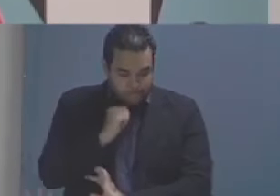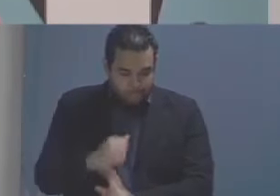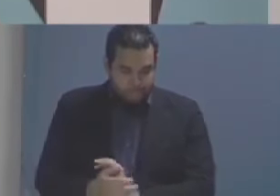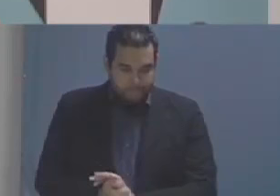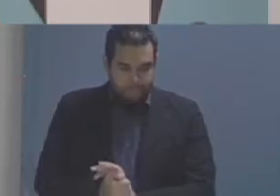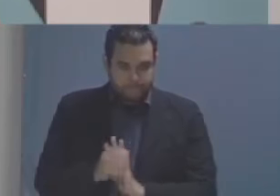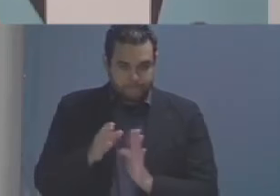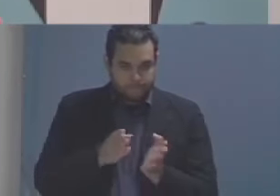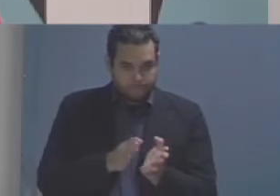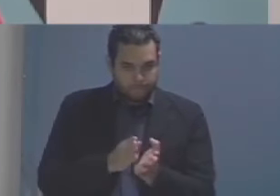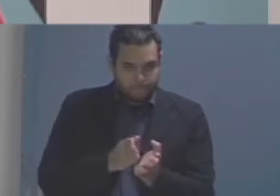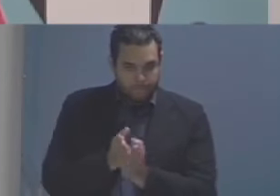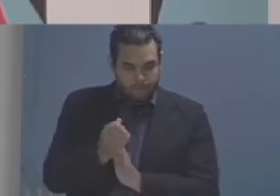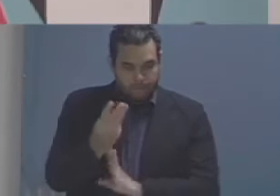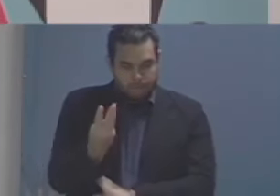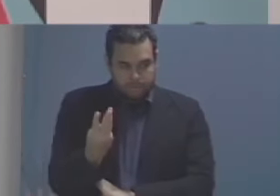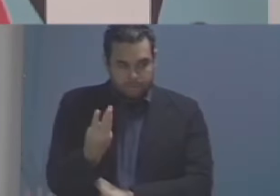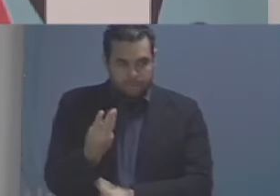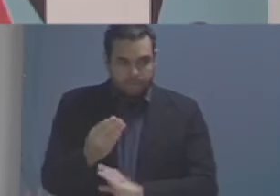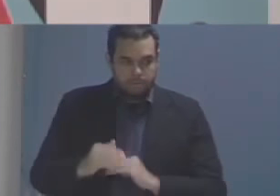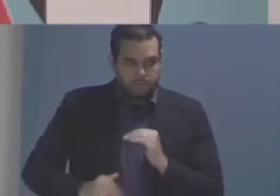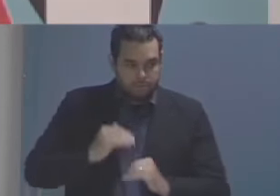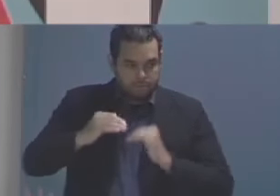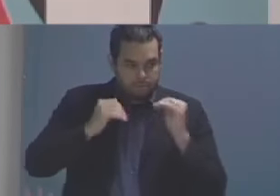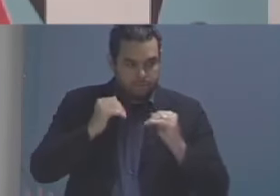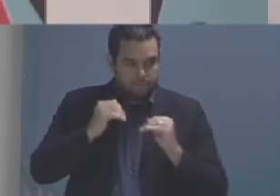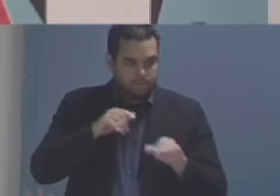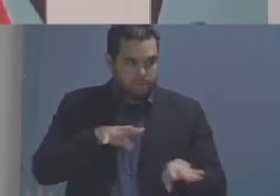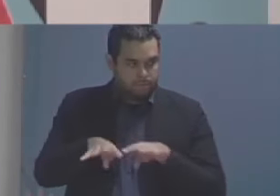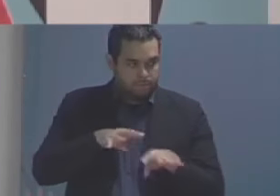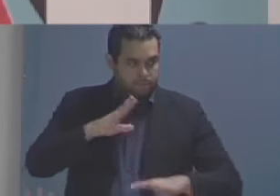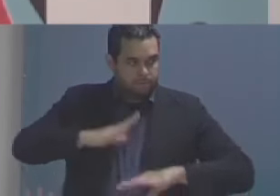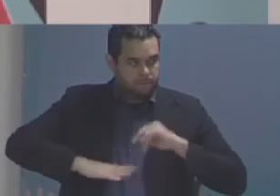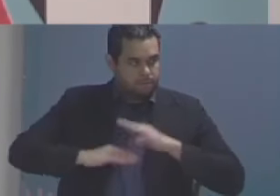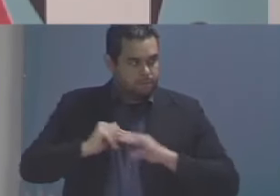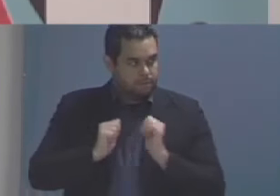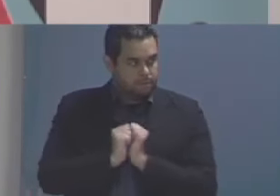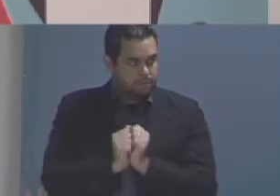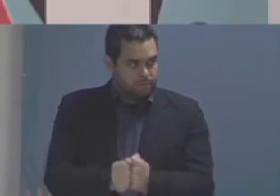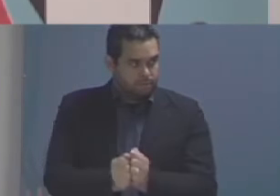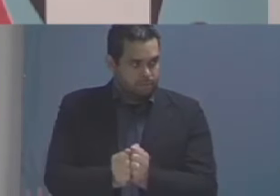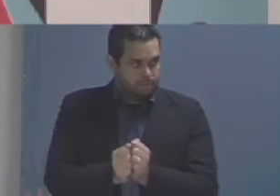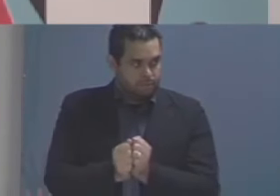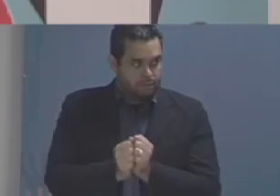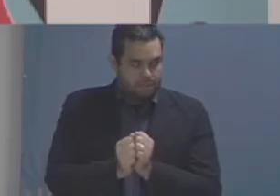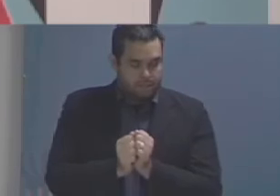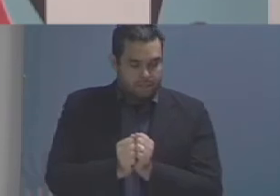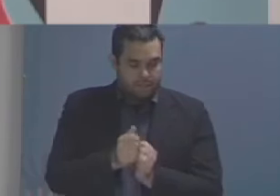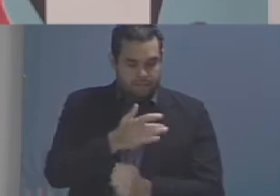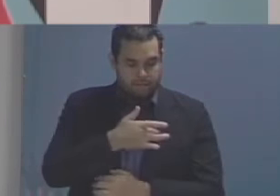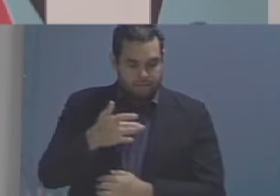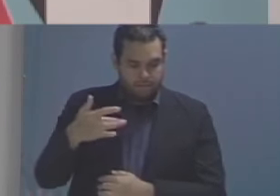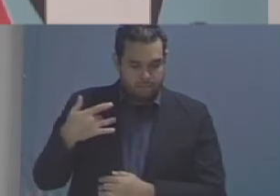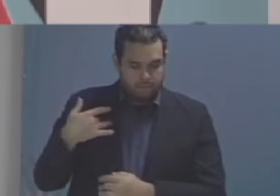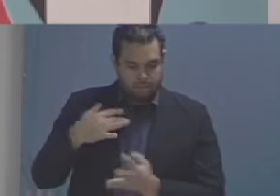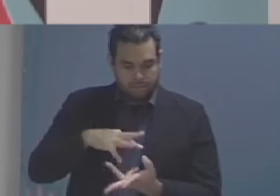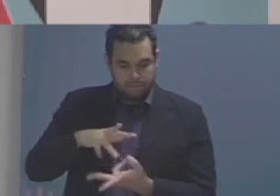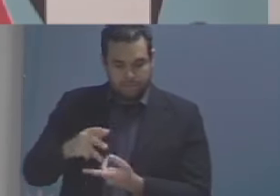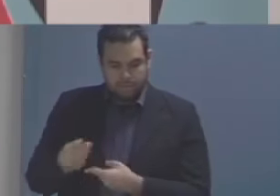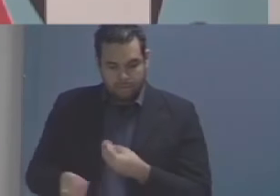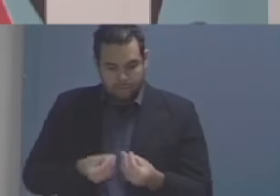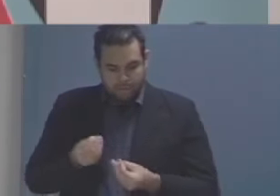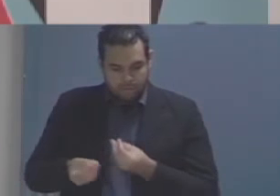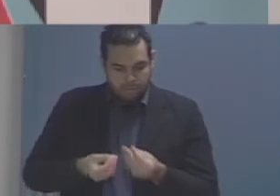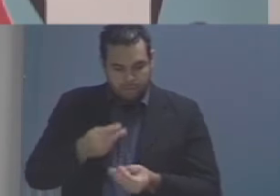Eixo 3. Com o crescimento do movimento por práticas baseadas em evidências na área da saúde pelo mundo, como você